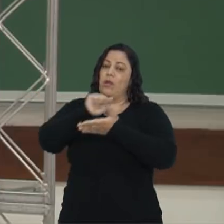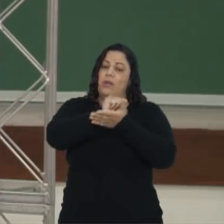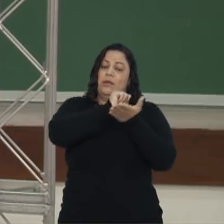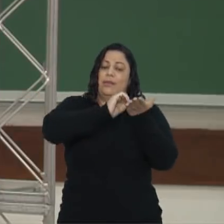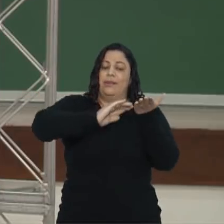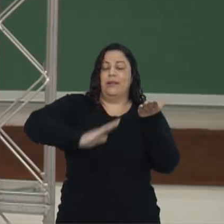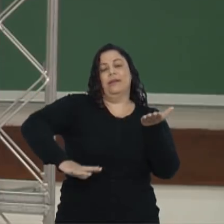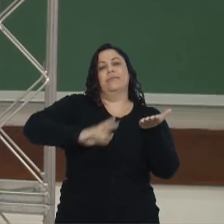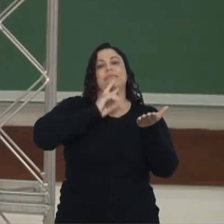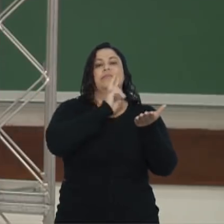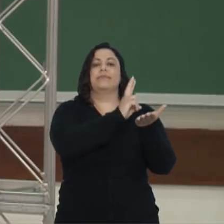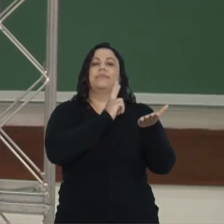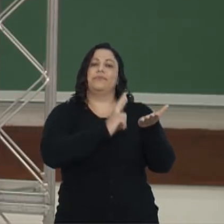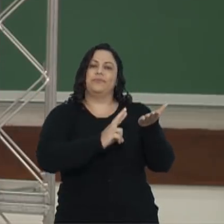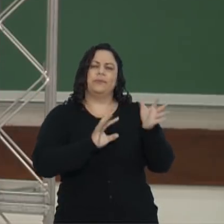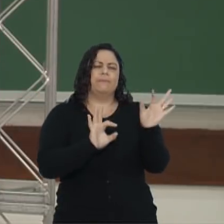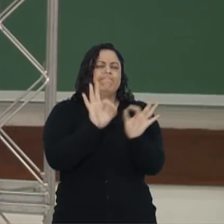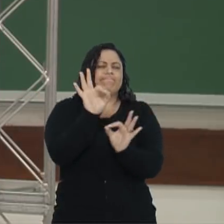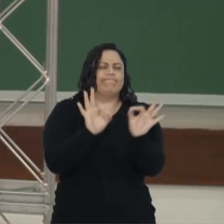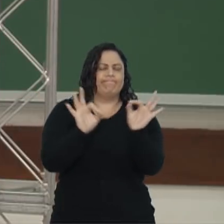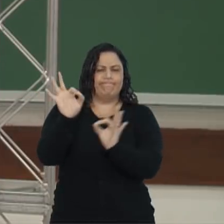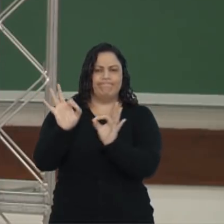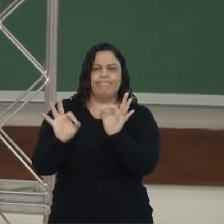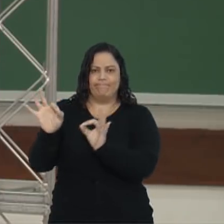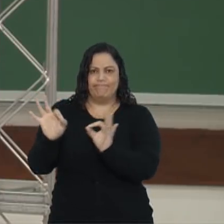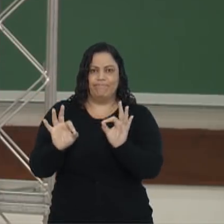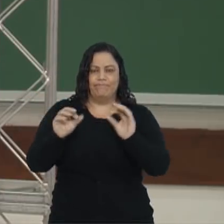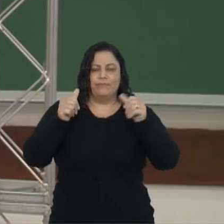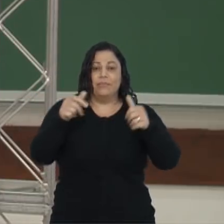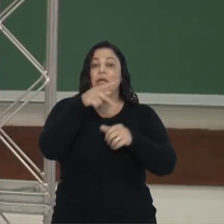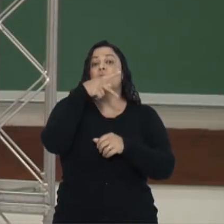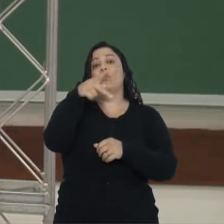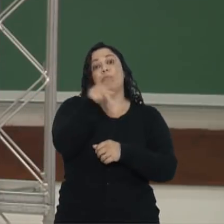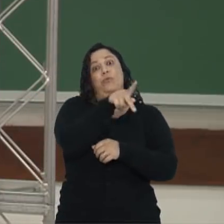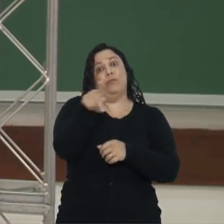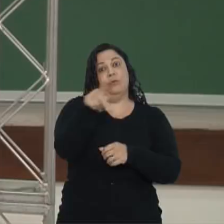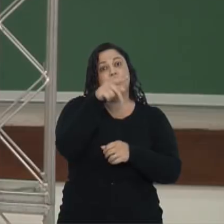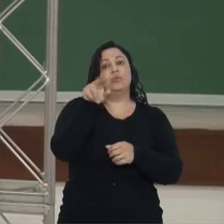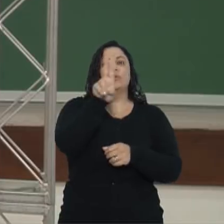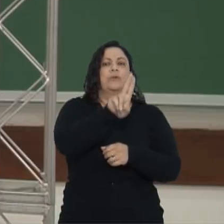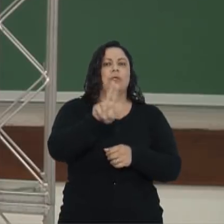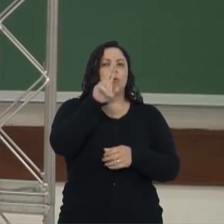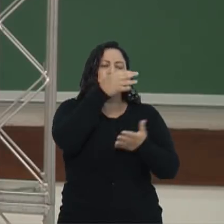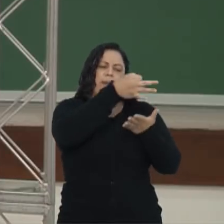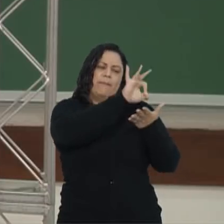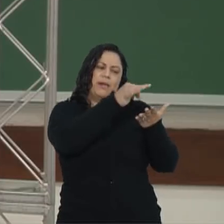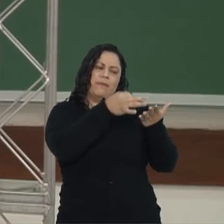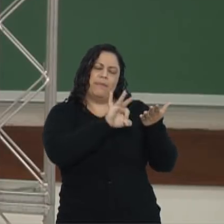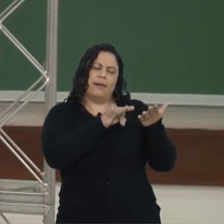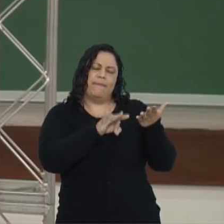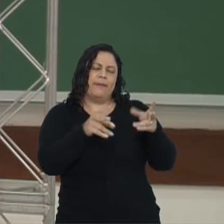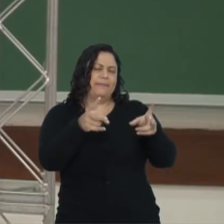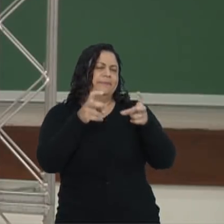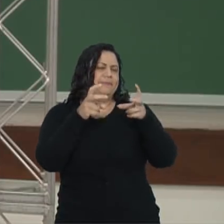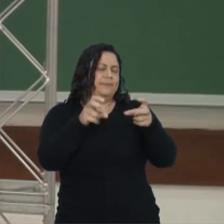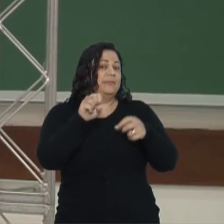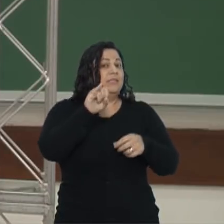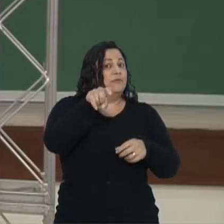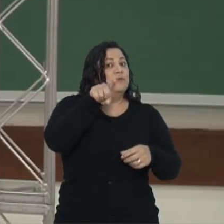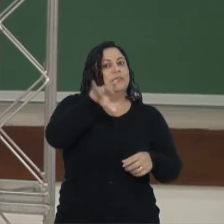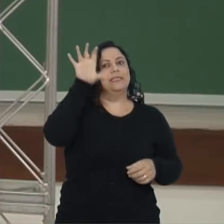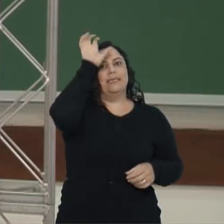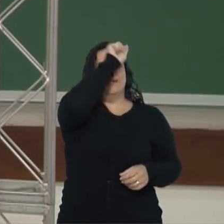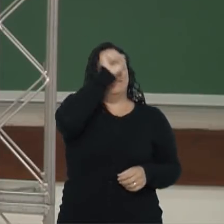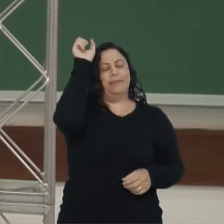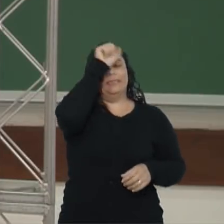com capricho, porque é um documento que o teu professor vai utilizar para avaliar, para perceber se você aprendeu, né? Então, o cuidado que você tem com o